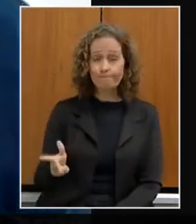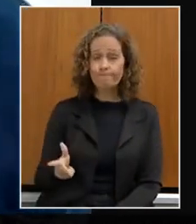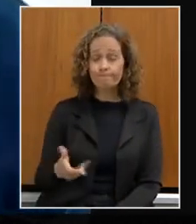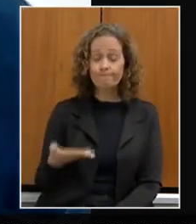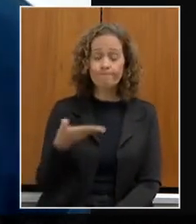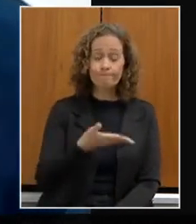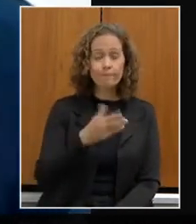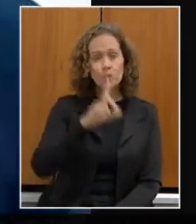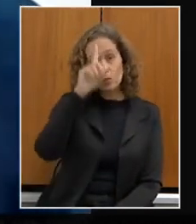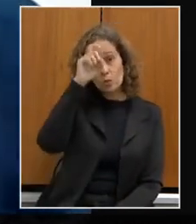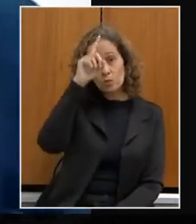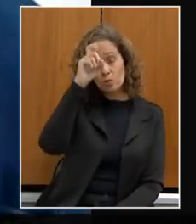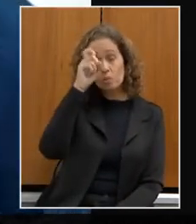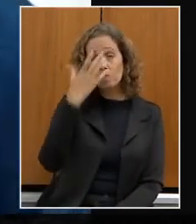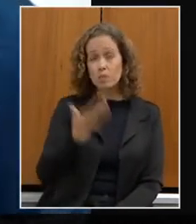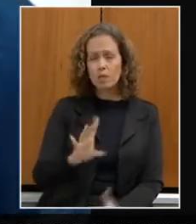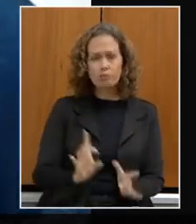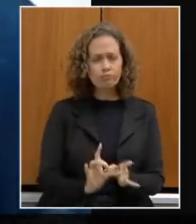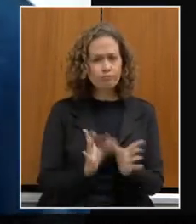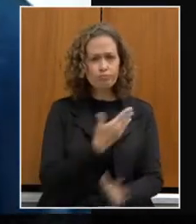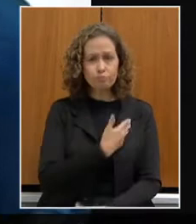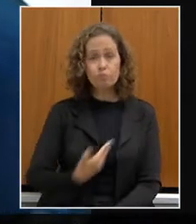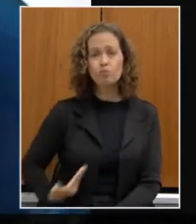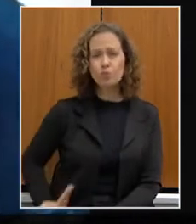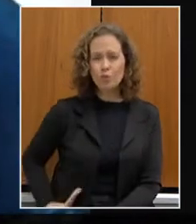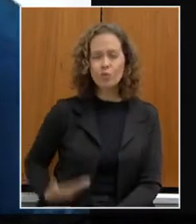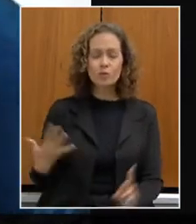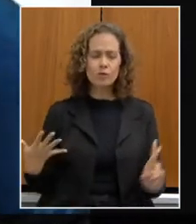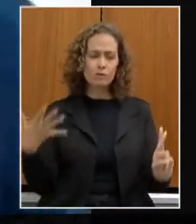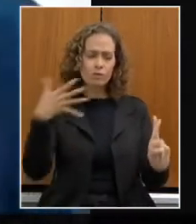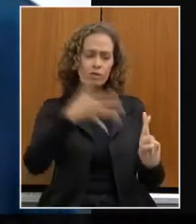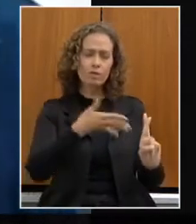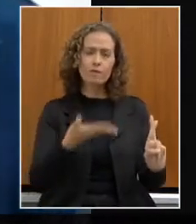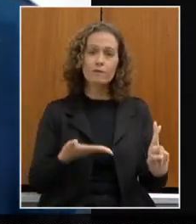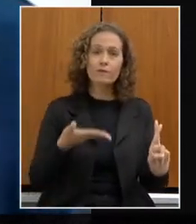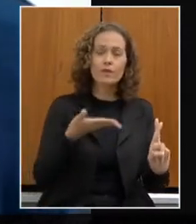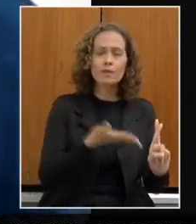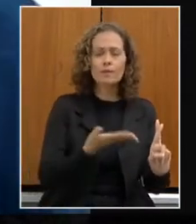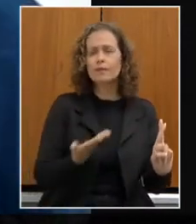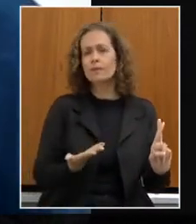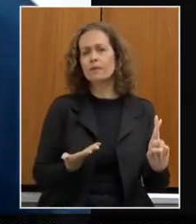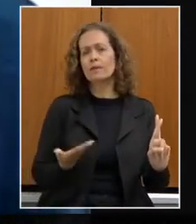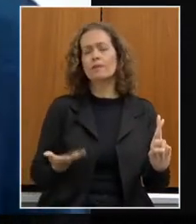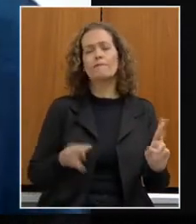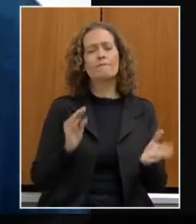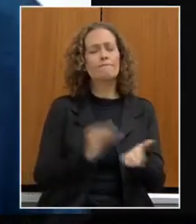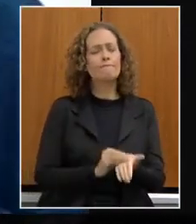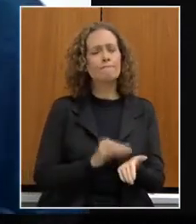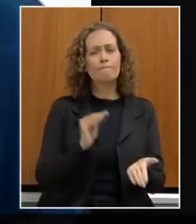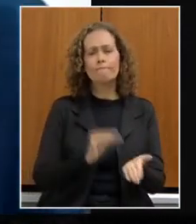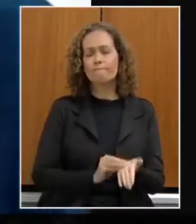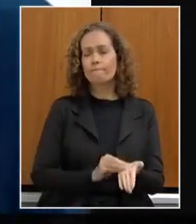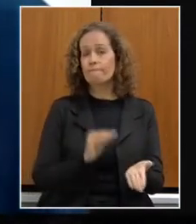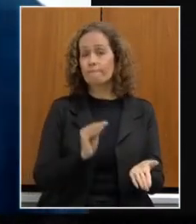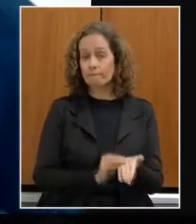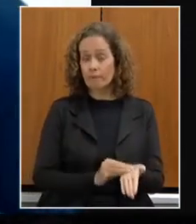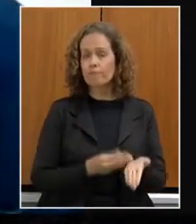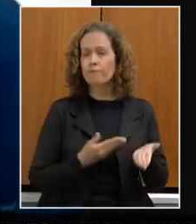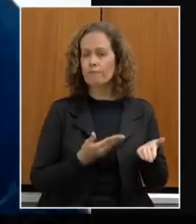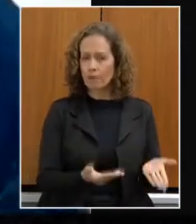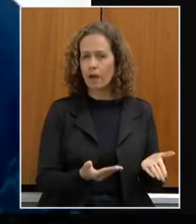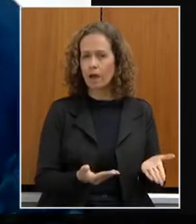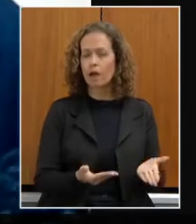público de referência para complexidade nós faltamos muito ainda então